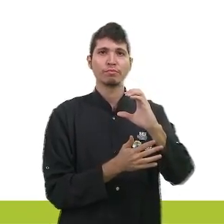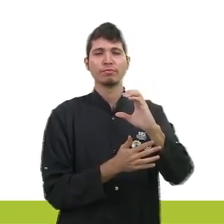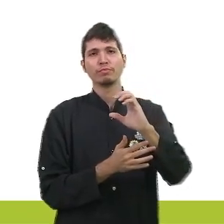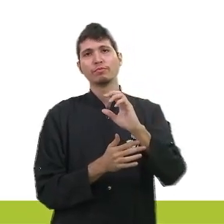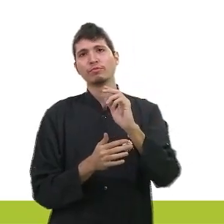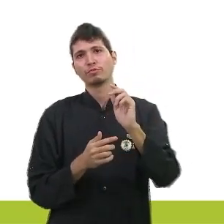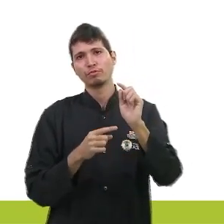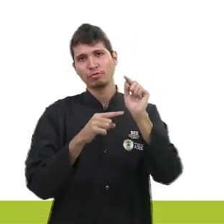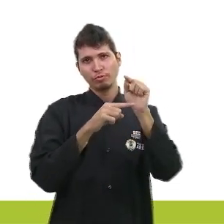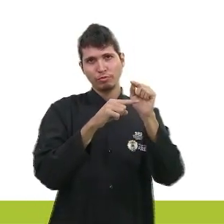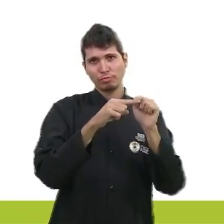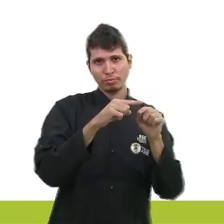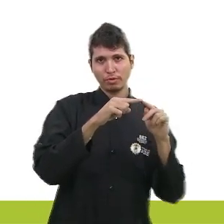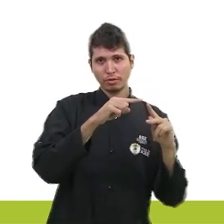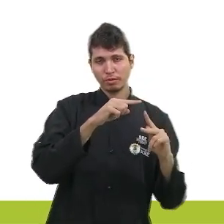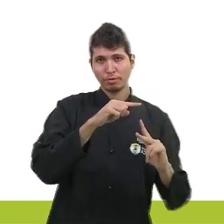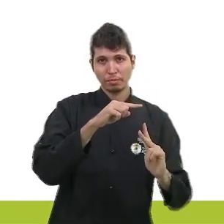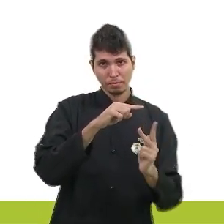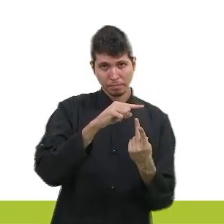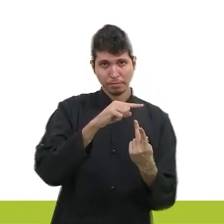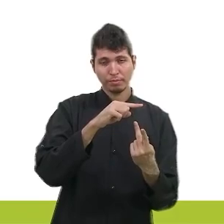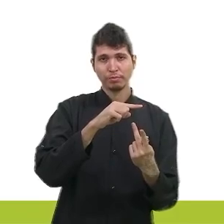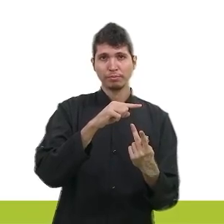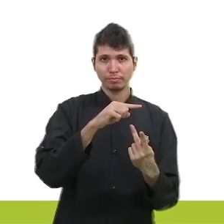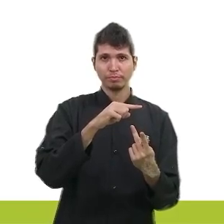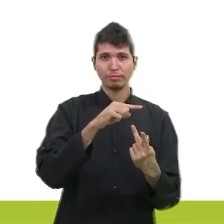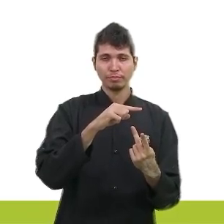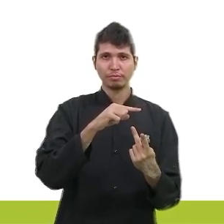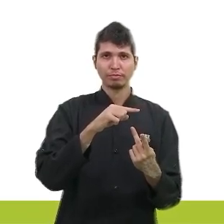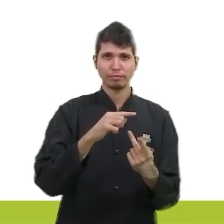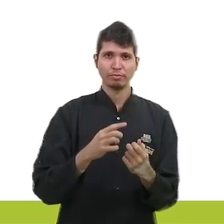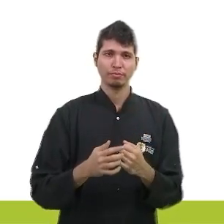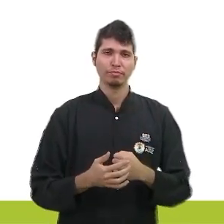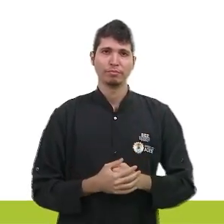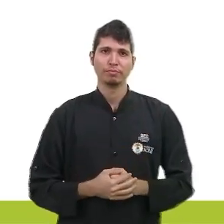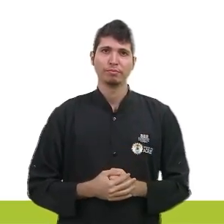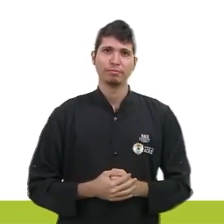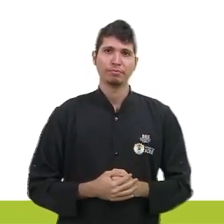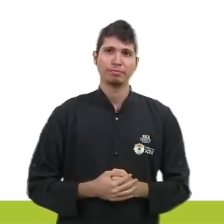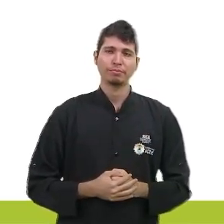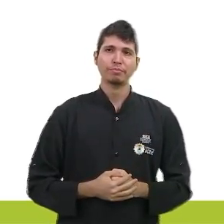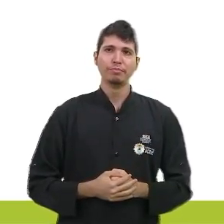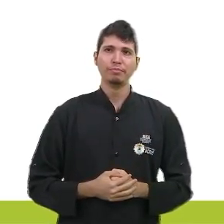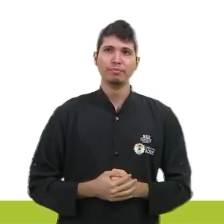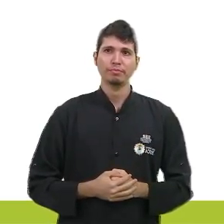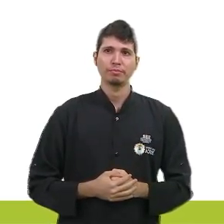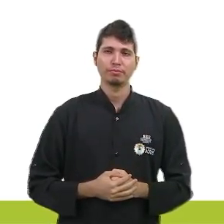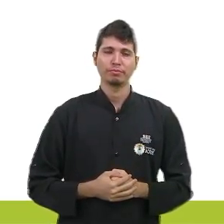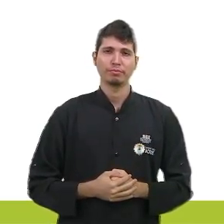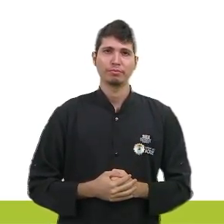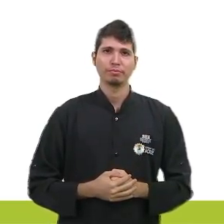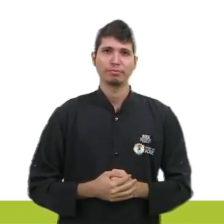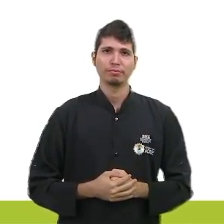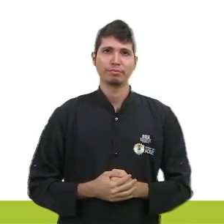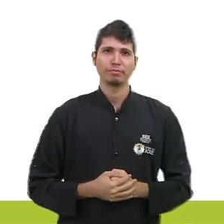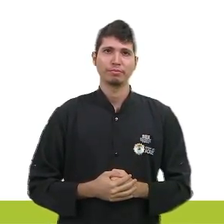H, a hipotenusa é L. Eu sei que H é essa medida aqui. Então, eu vou fazer o seguinte.